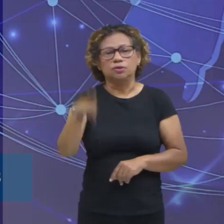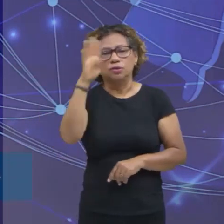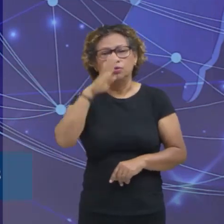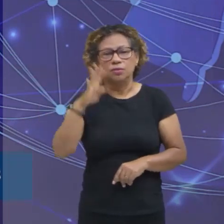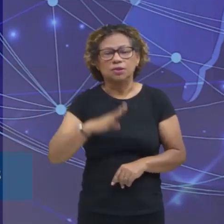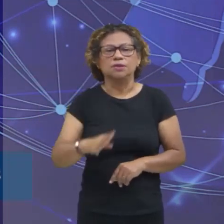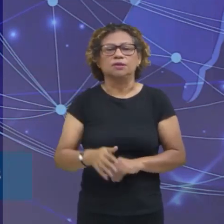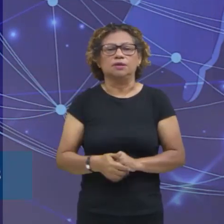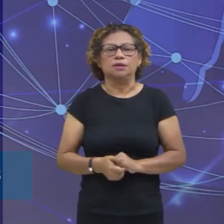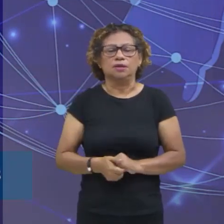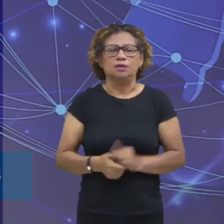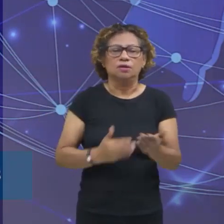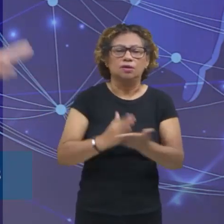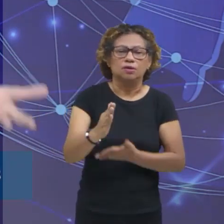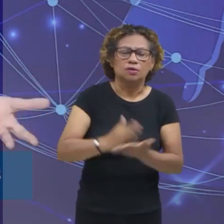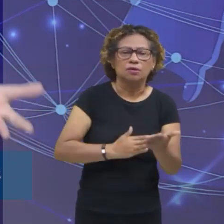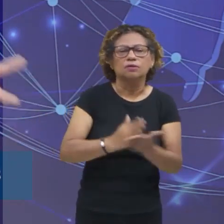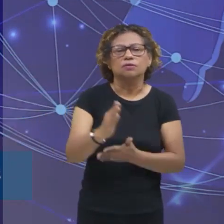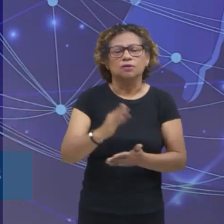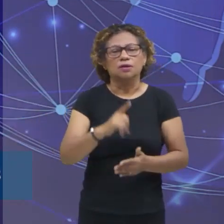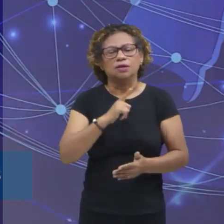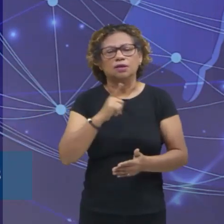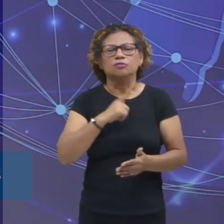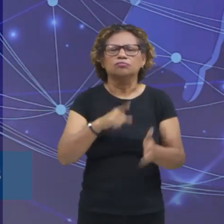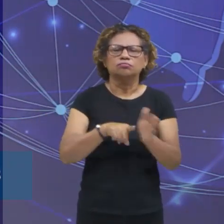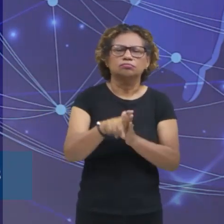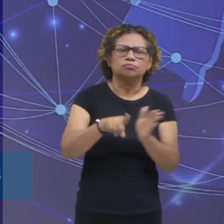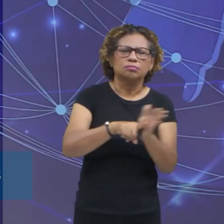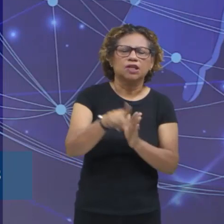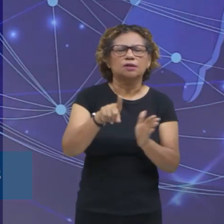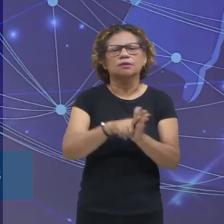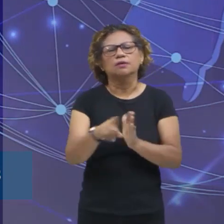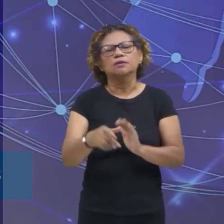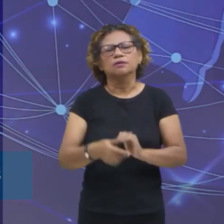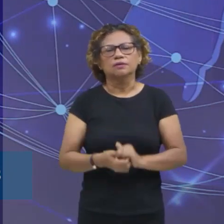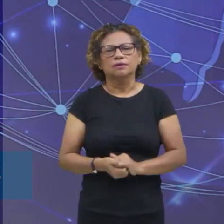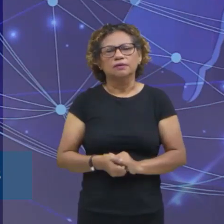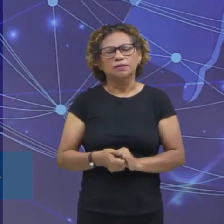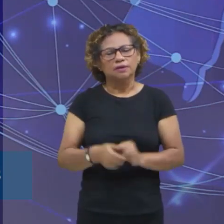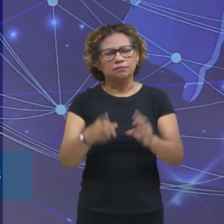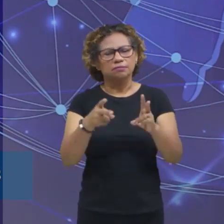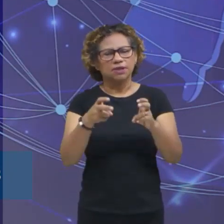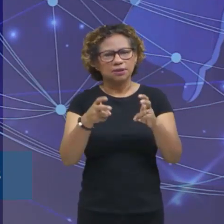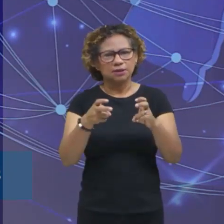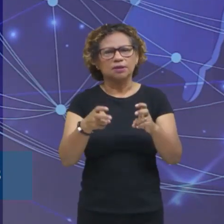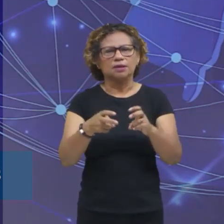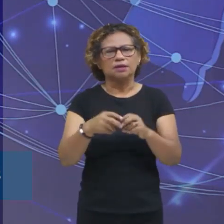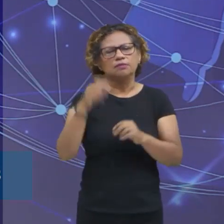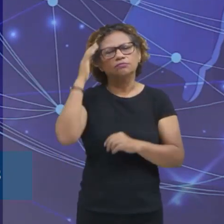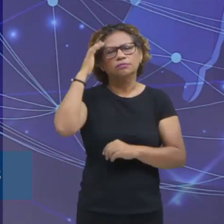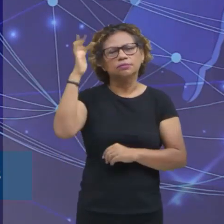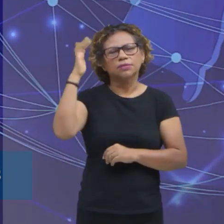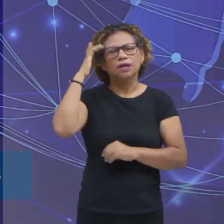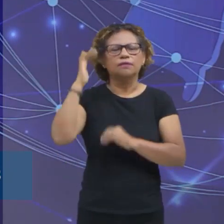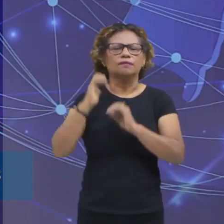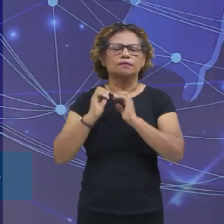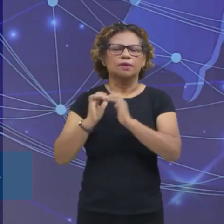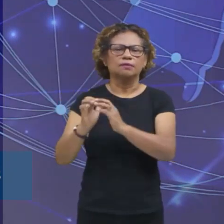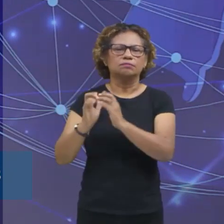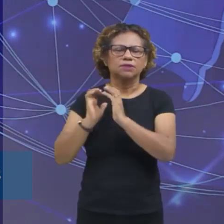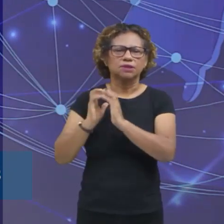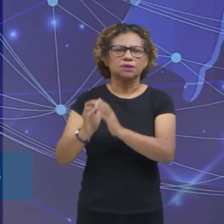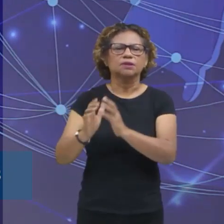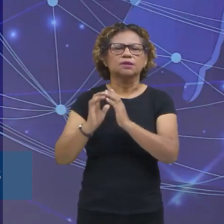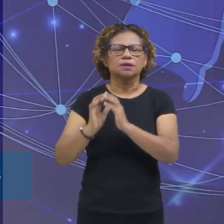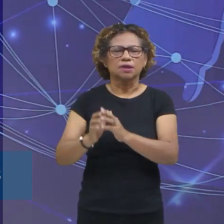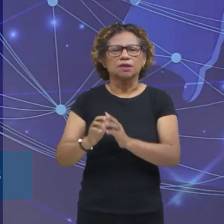vêm, de alguma maneira, a gente já tem essas observações, essas reflexões do professor Antônio Nova,